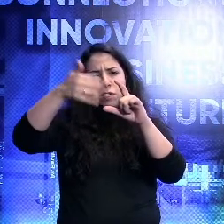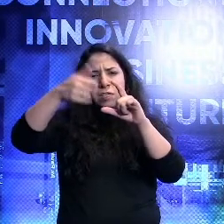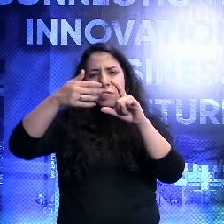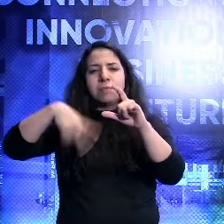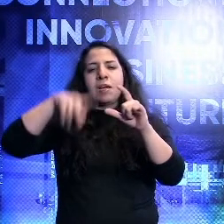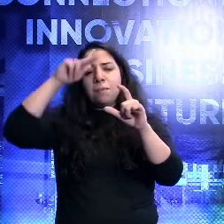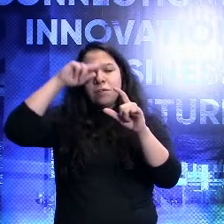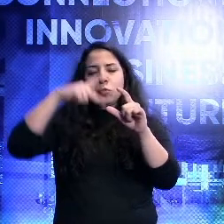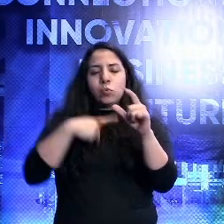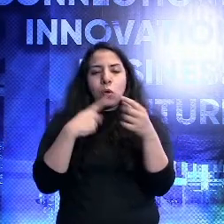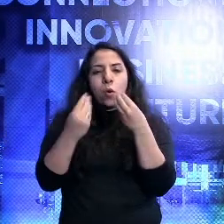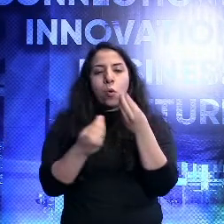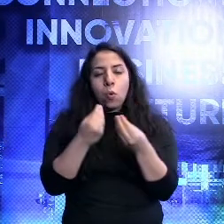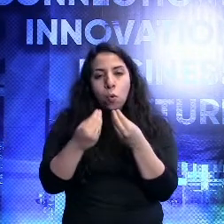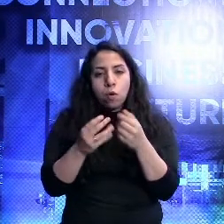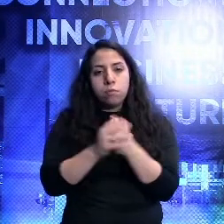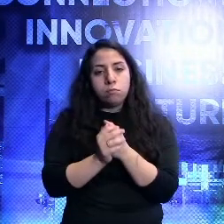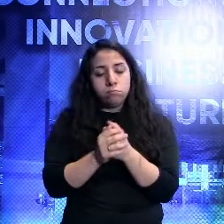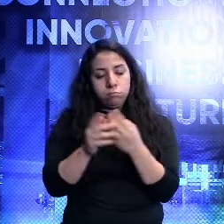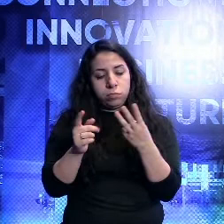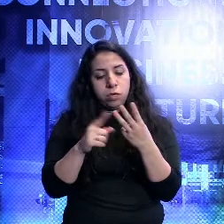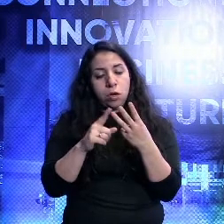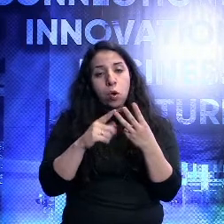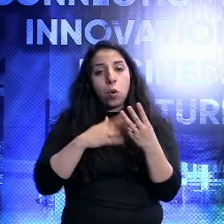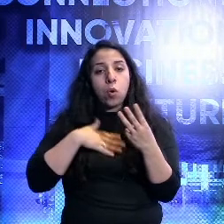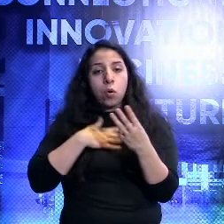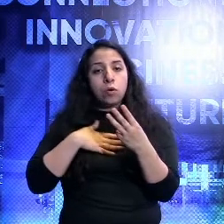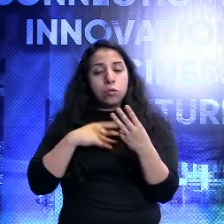e necessidades, dores e ganhos. Até aqui